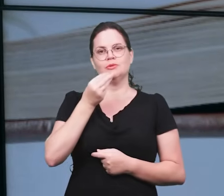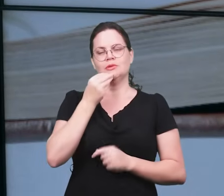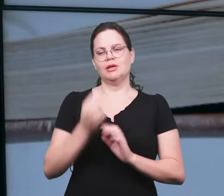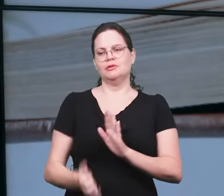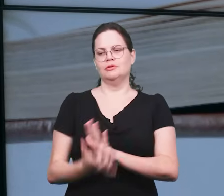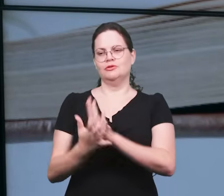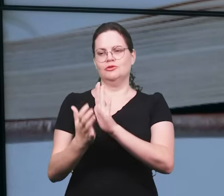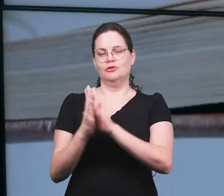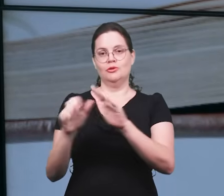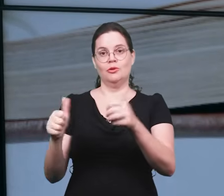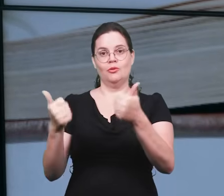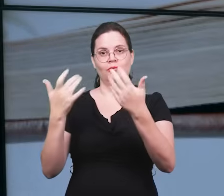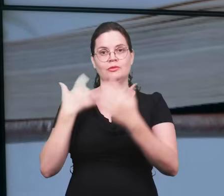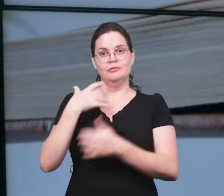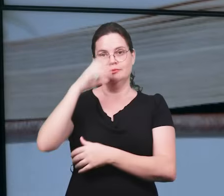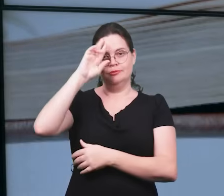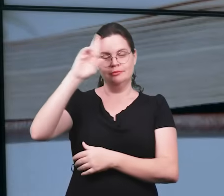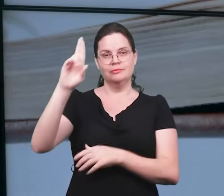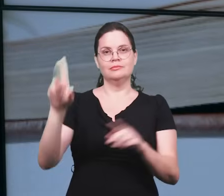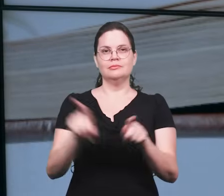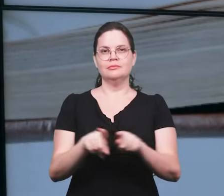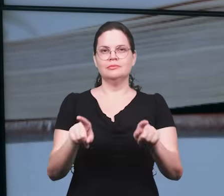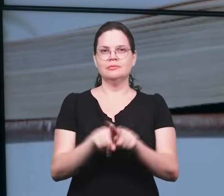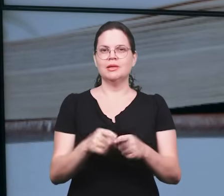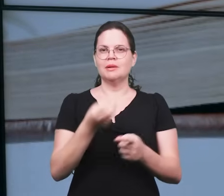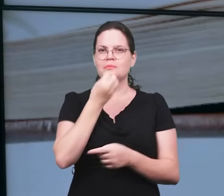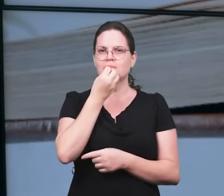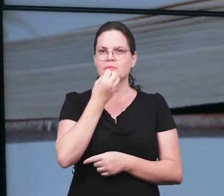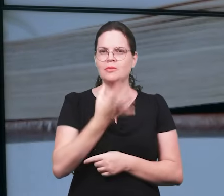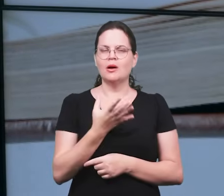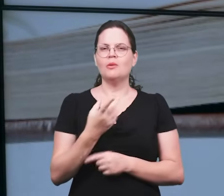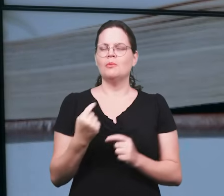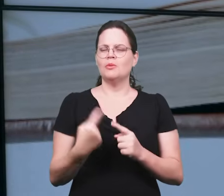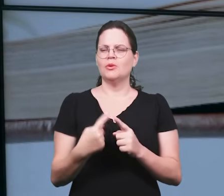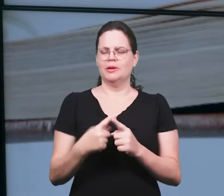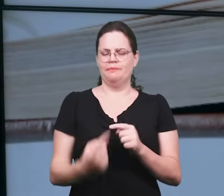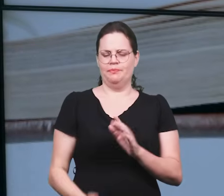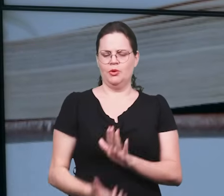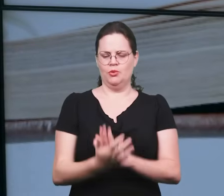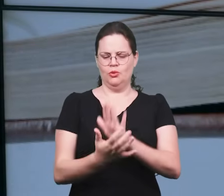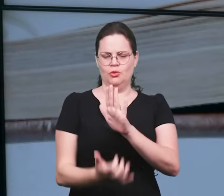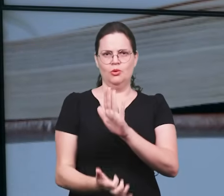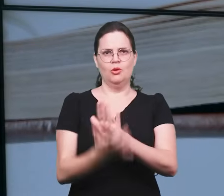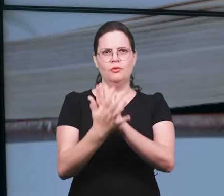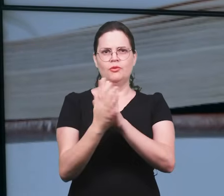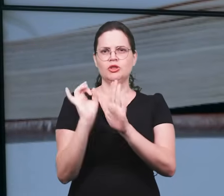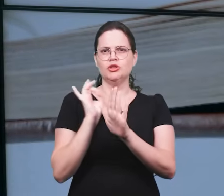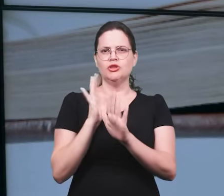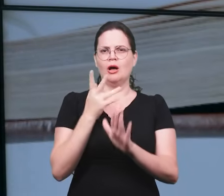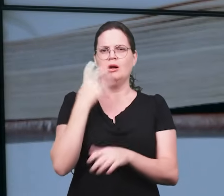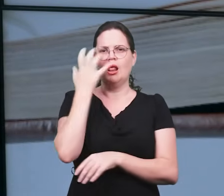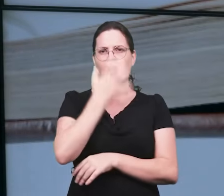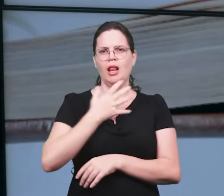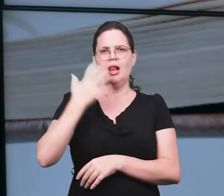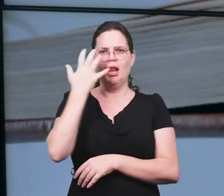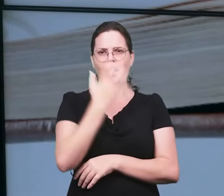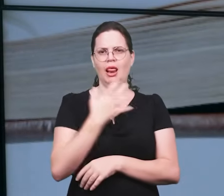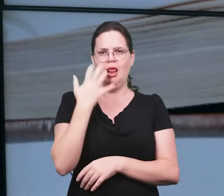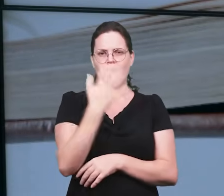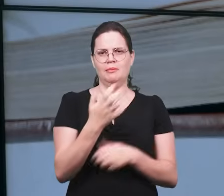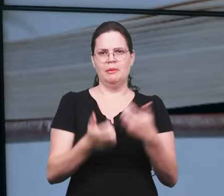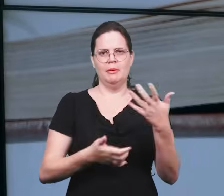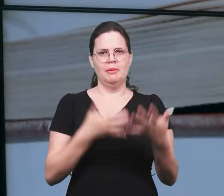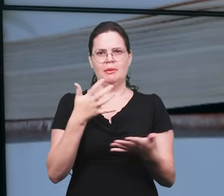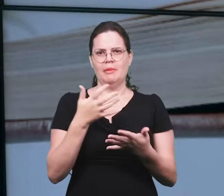ao Senhor. E como é bom quando o louvor, ele não está só ali nas palavras que